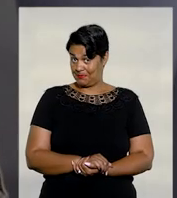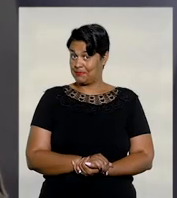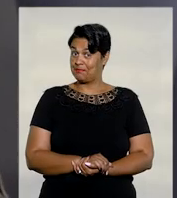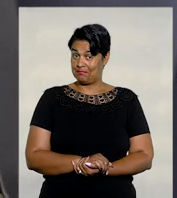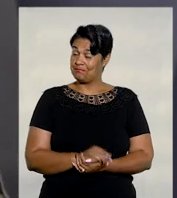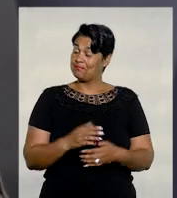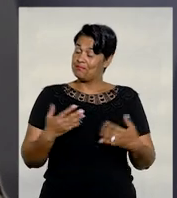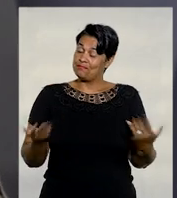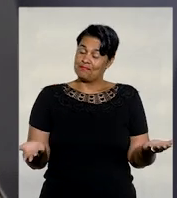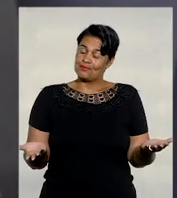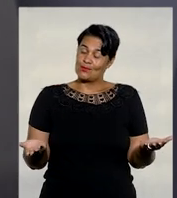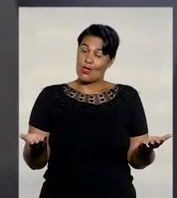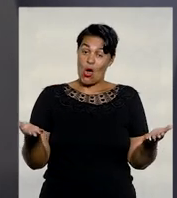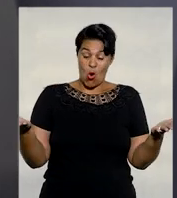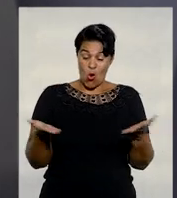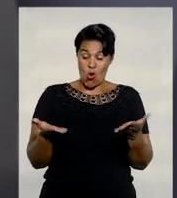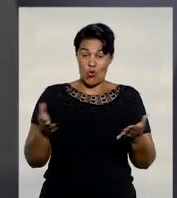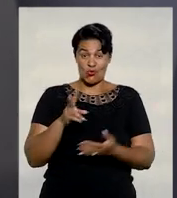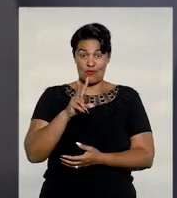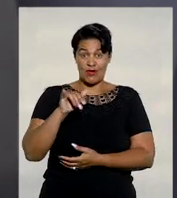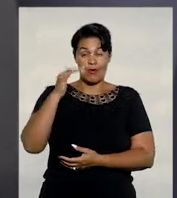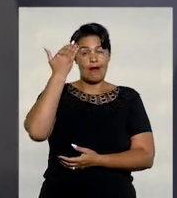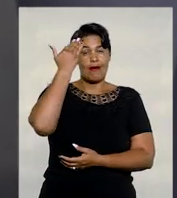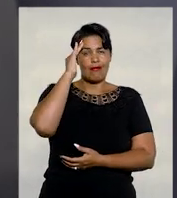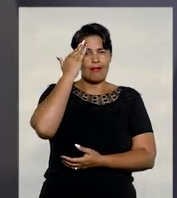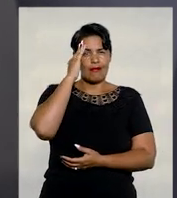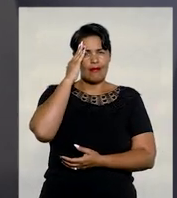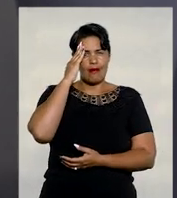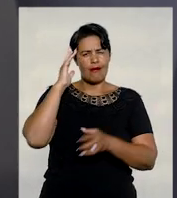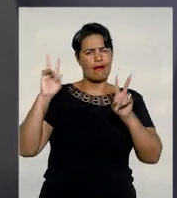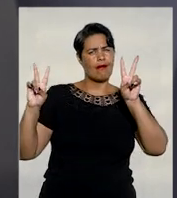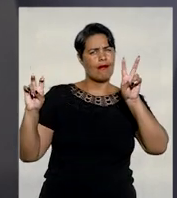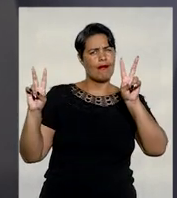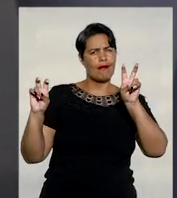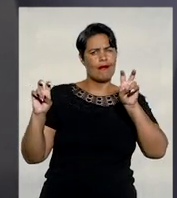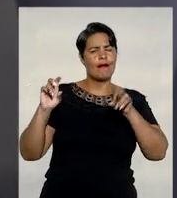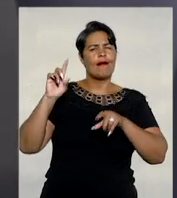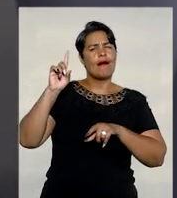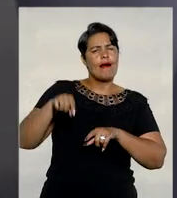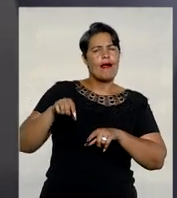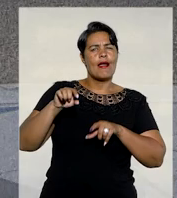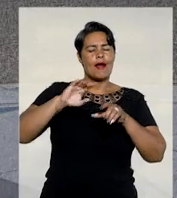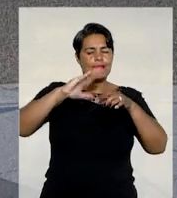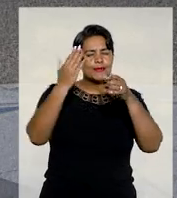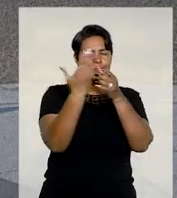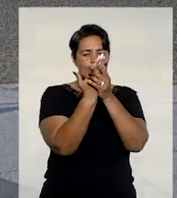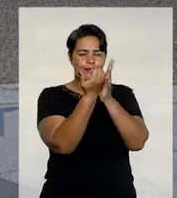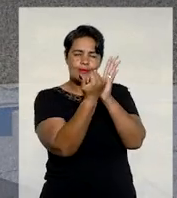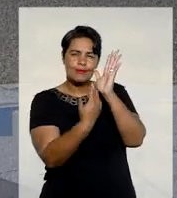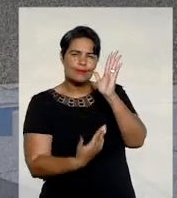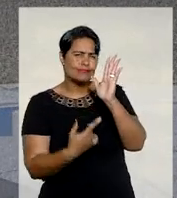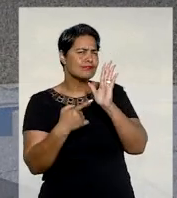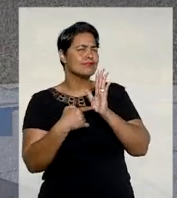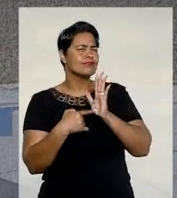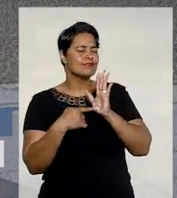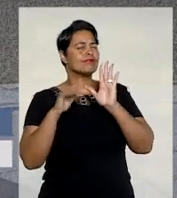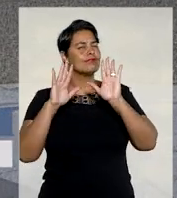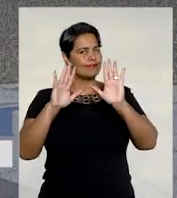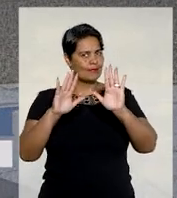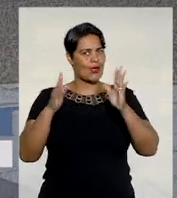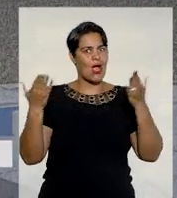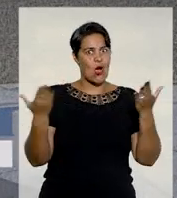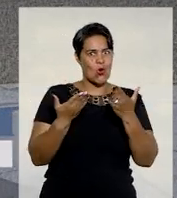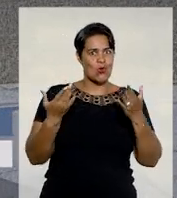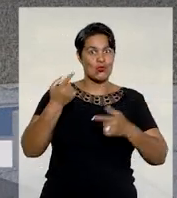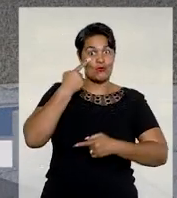Então, pessoal, para você entender direito sobre embargos de declaração, eu estou aqui, vamos olhar para o telão, com os meus